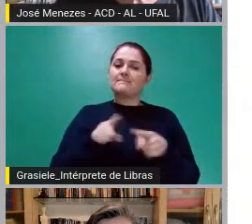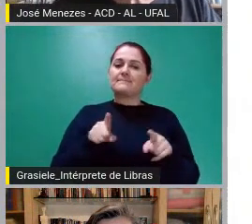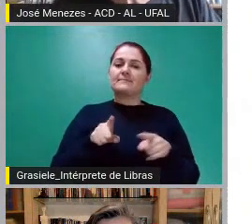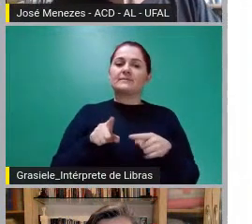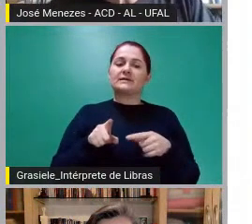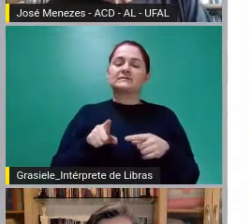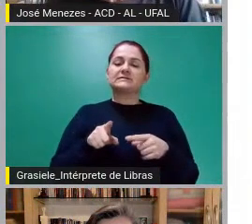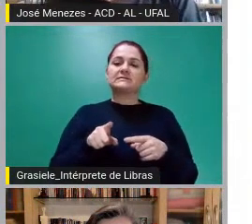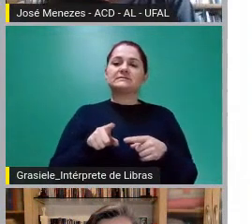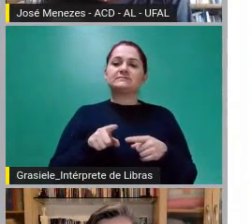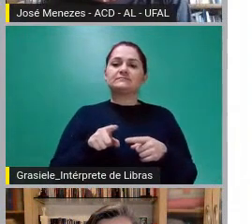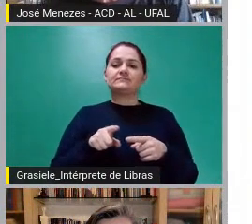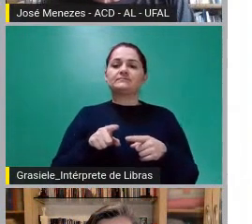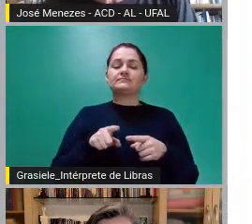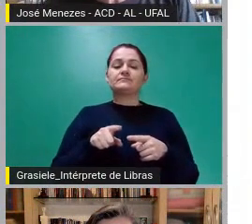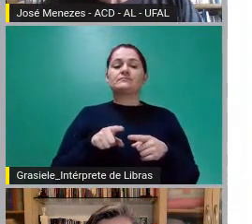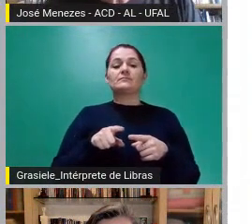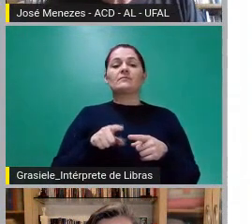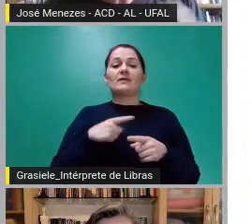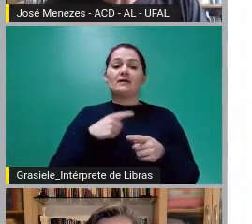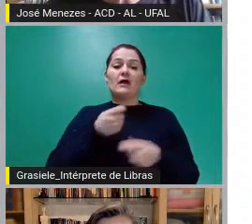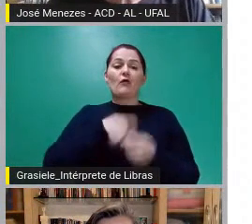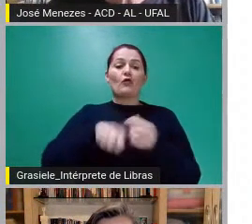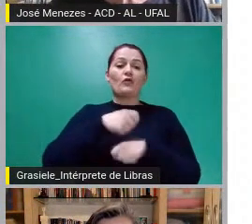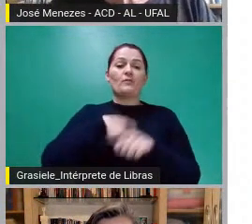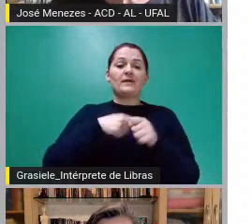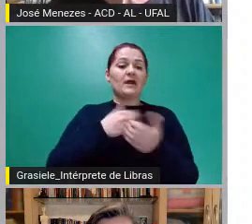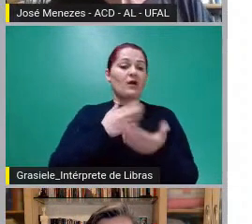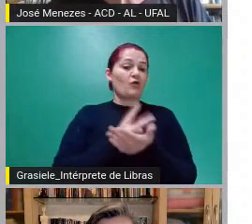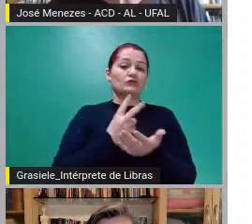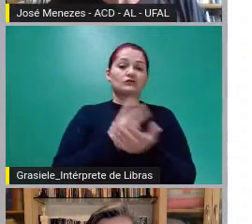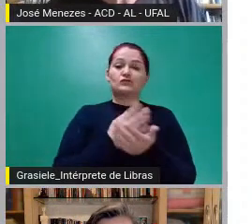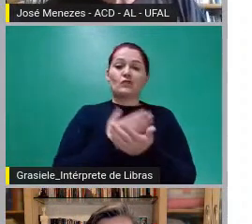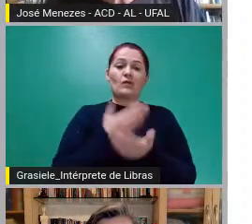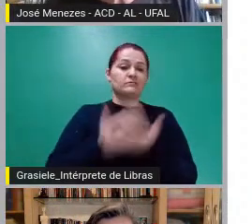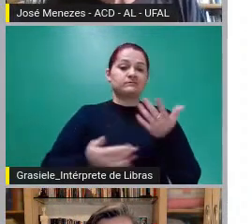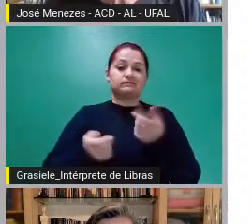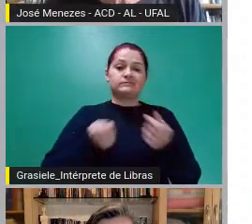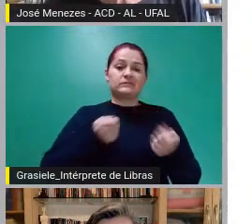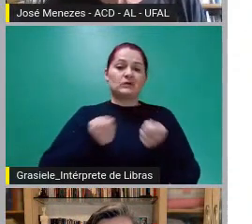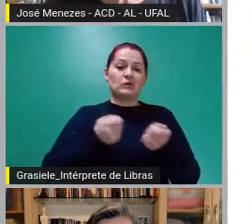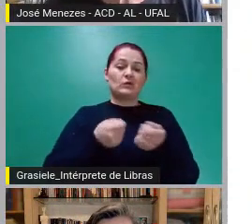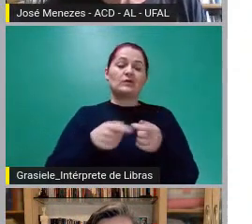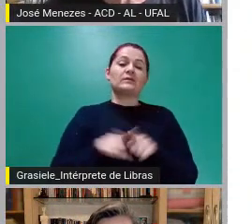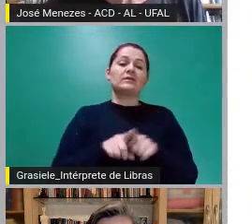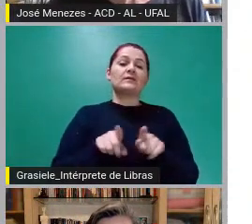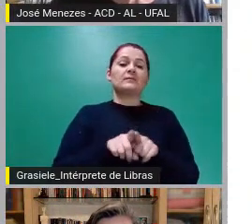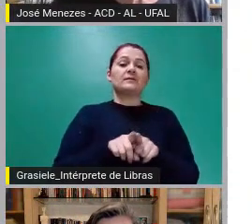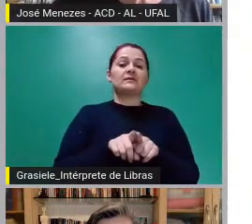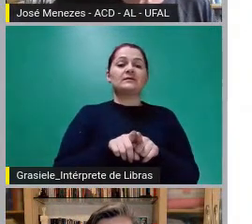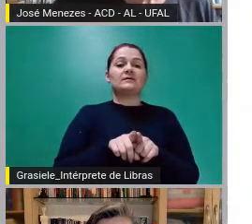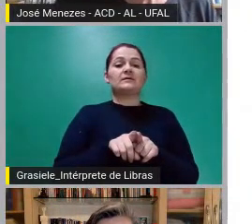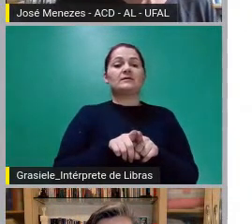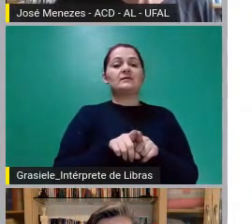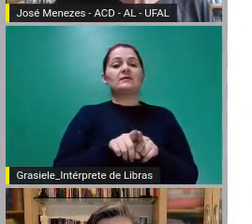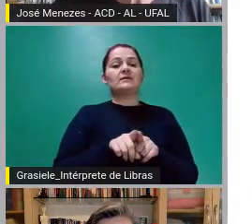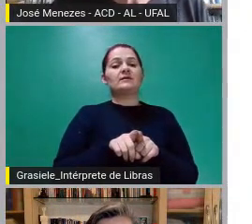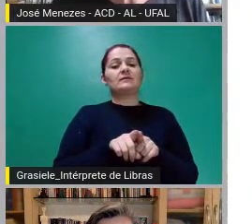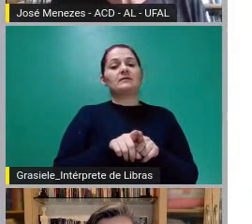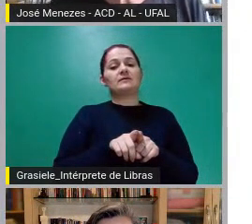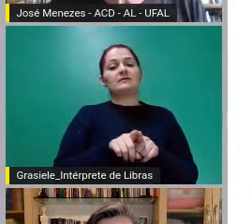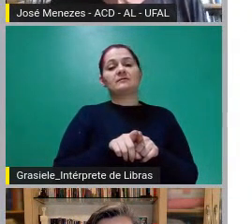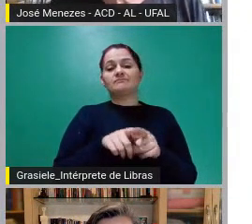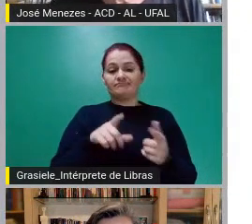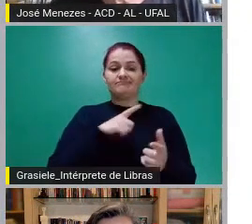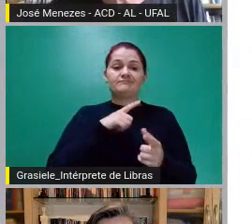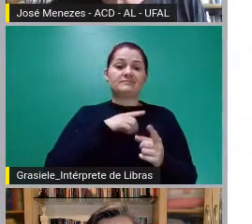ele descontrola a economia e a taxa de juro praticada pelo plano real, ela passa a ser impulsionada pela crise mexicana,